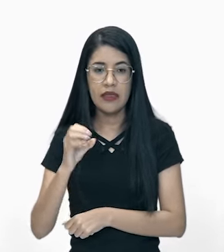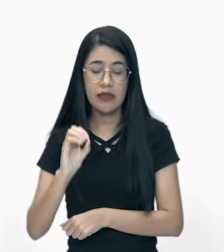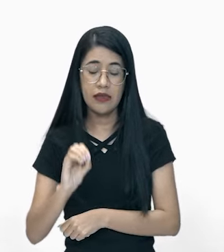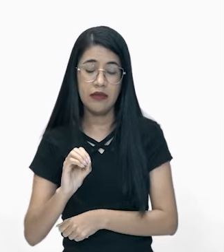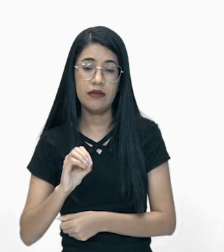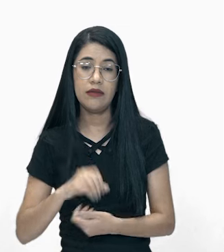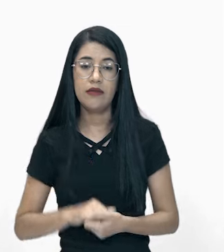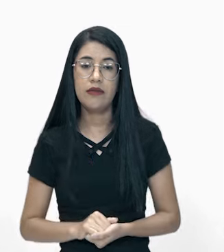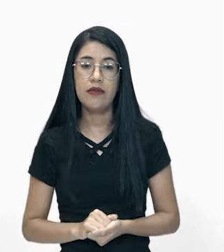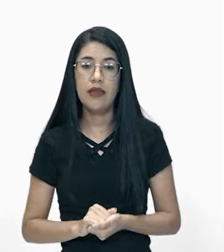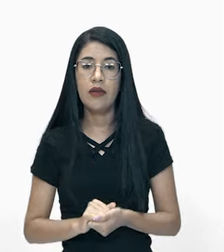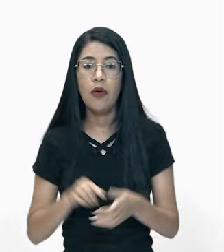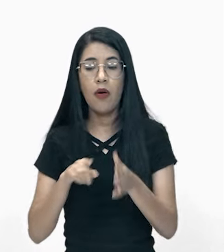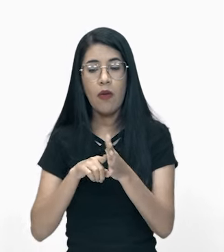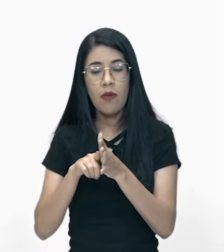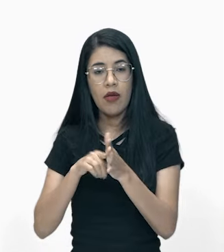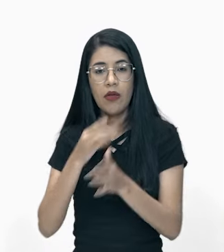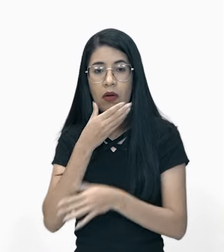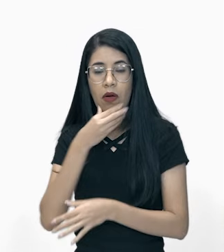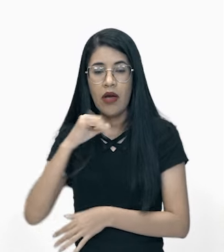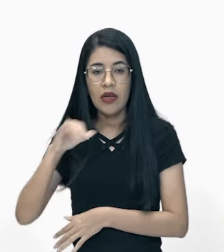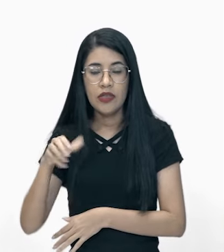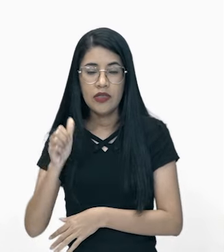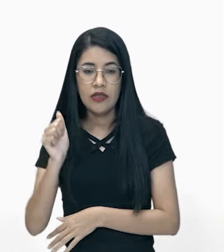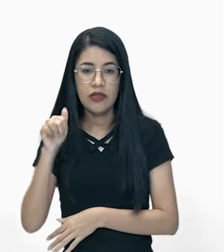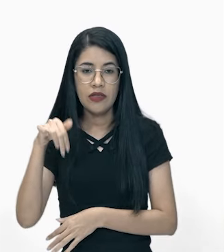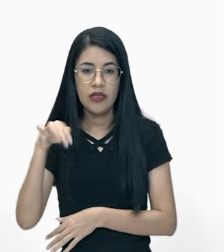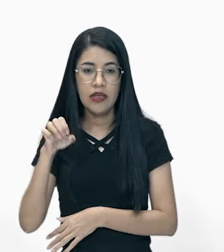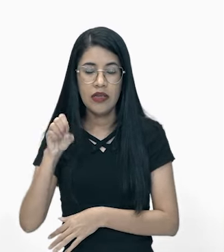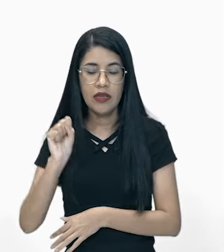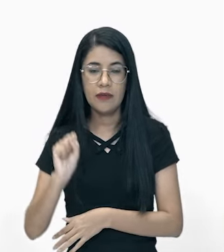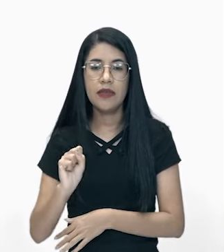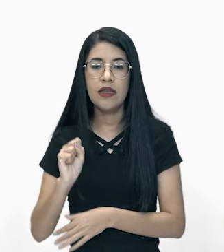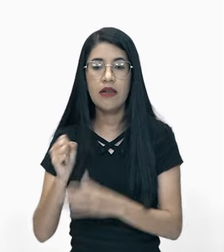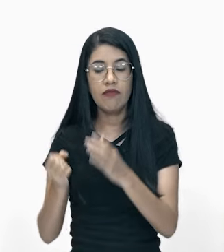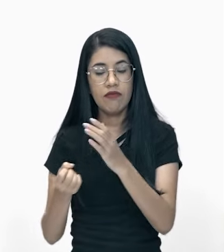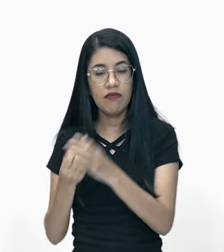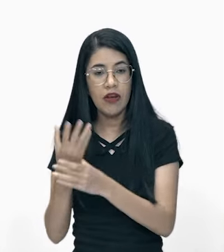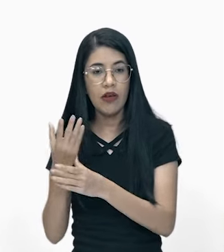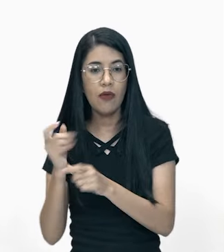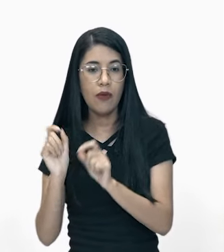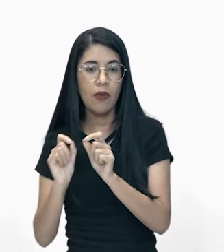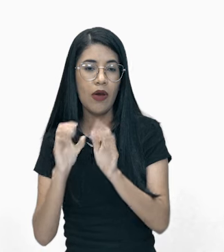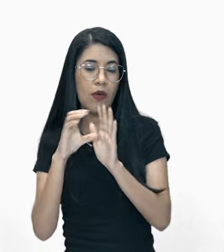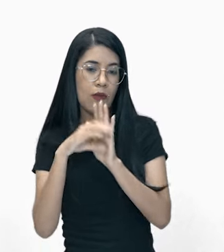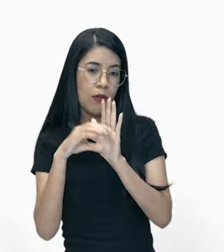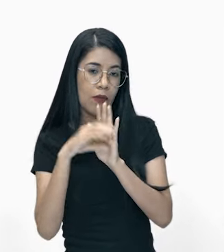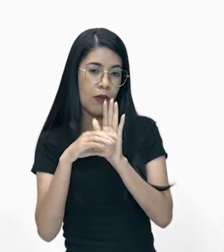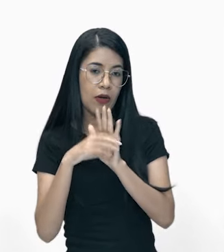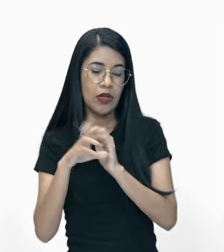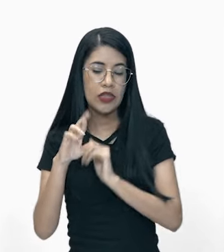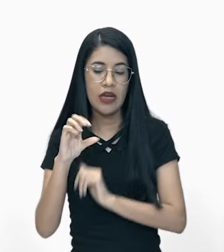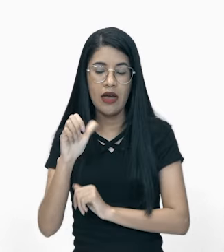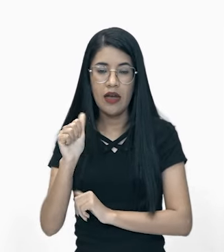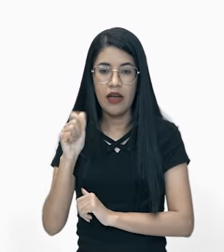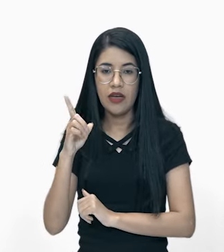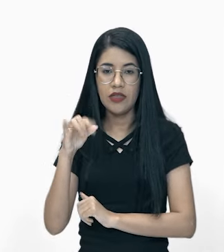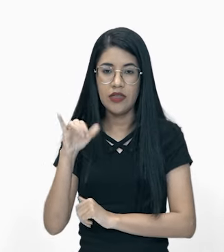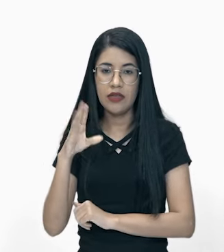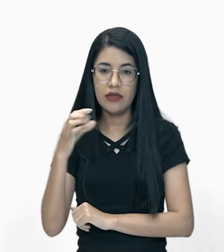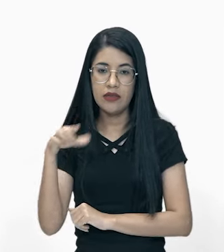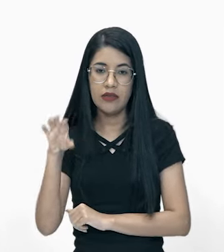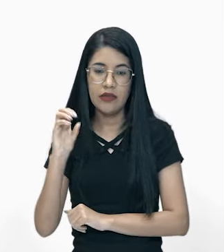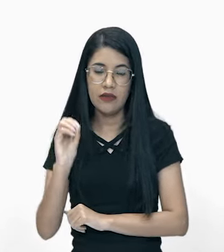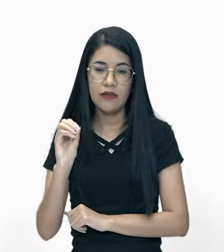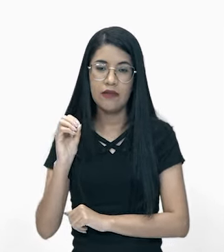1860, James Clerk Maxwell criou o conceito de radiação